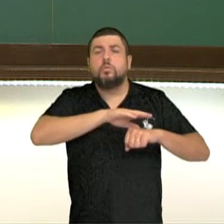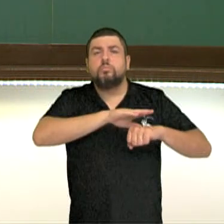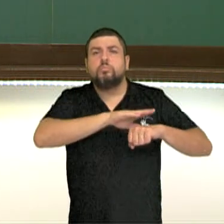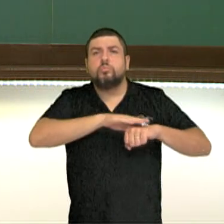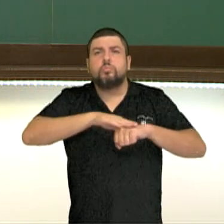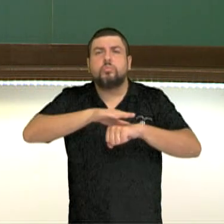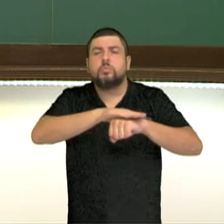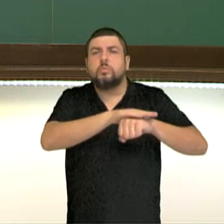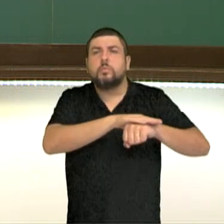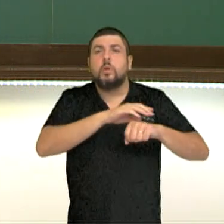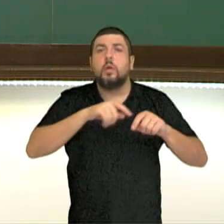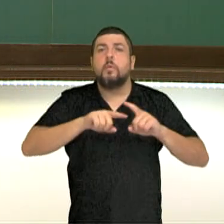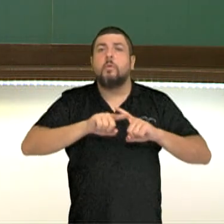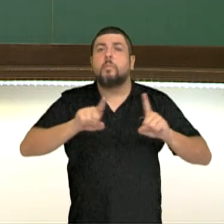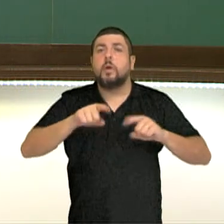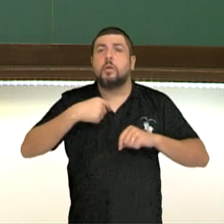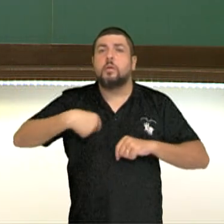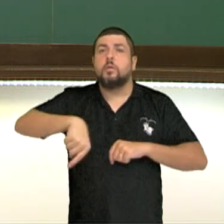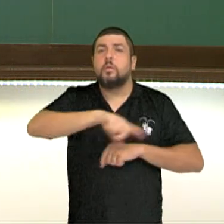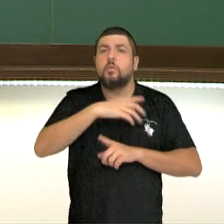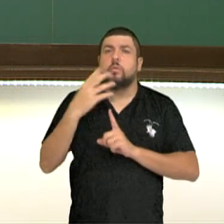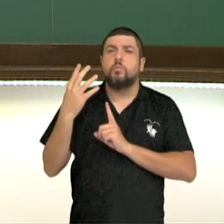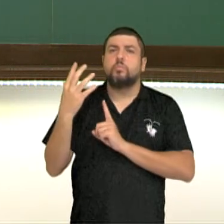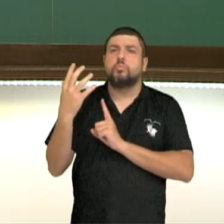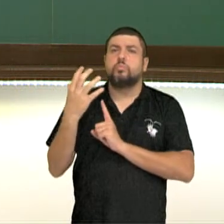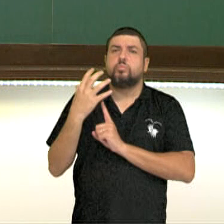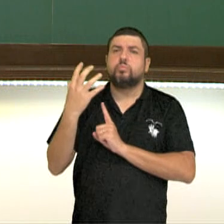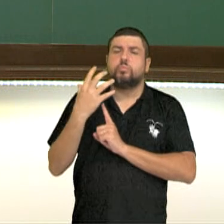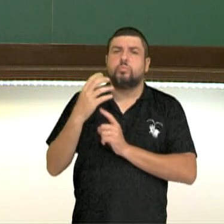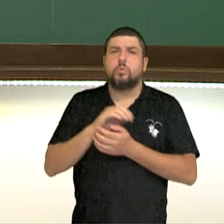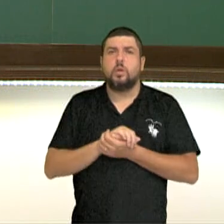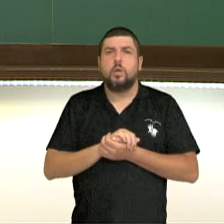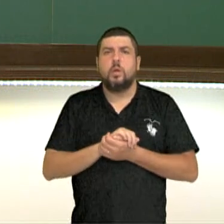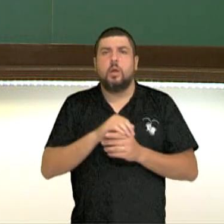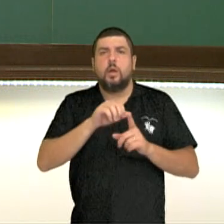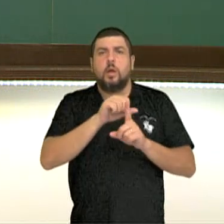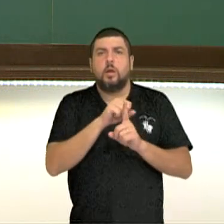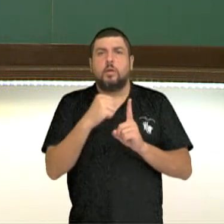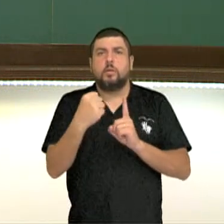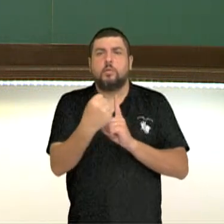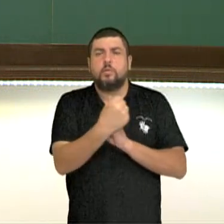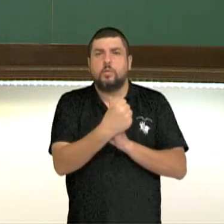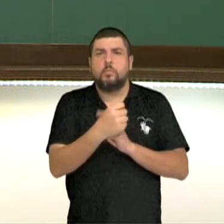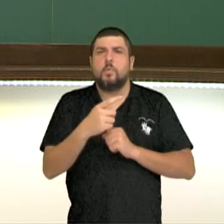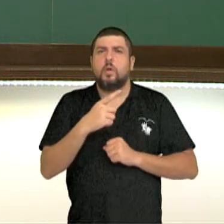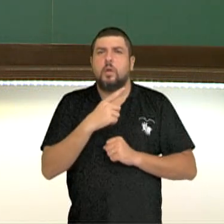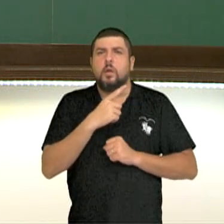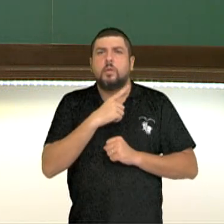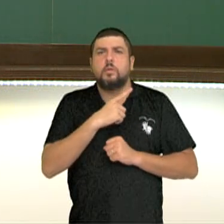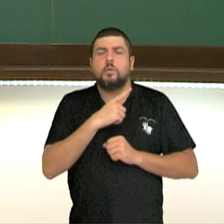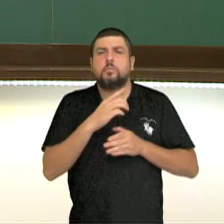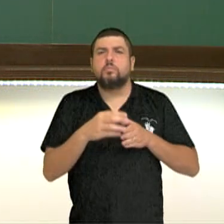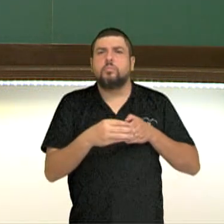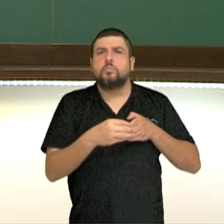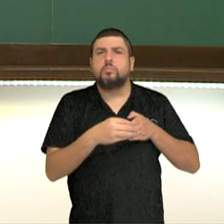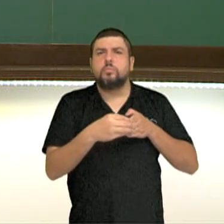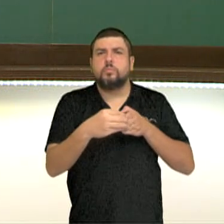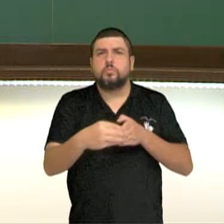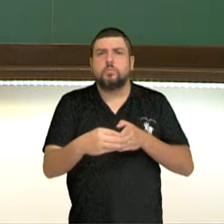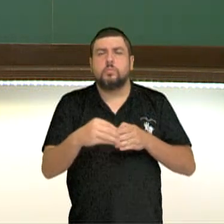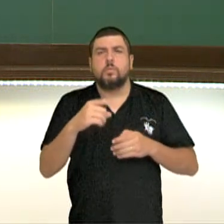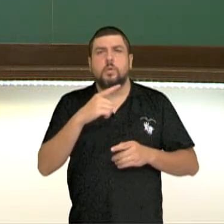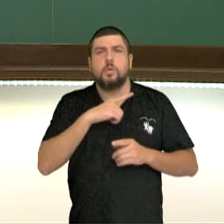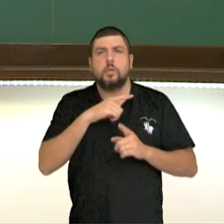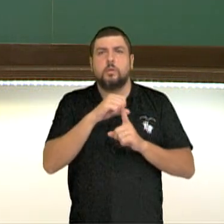meio. A sociedade, ela nos, digamos, ela nos orienta, a sociedade, ela,